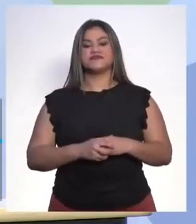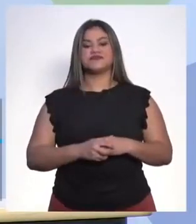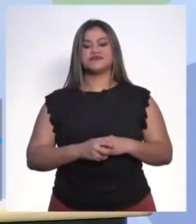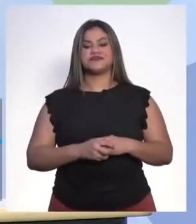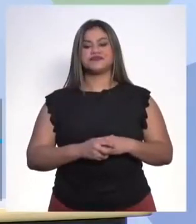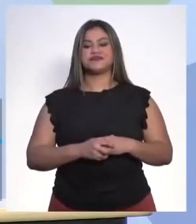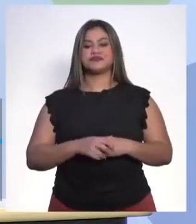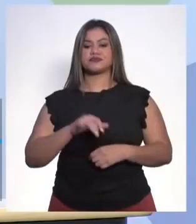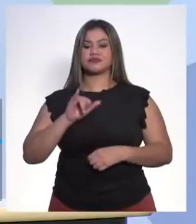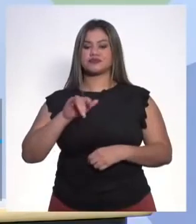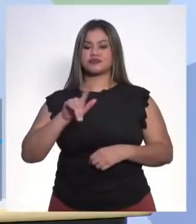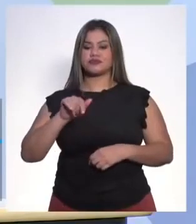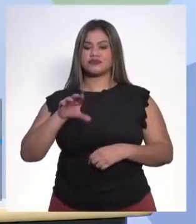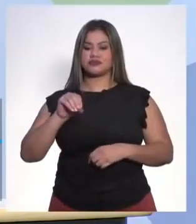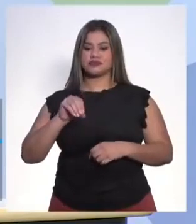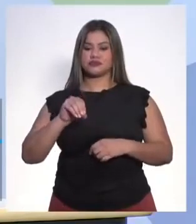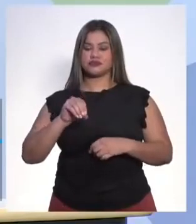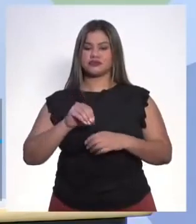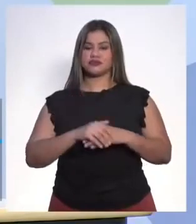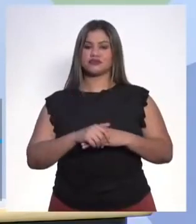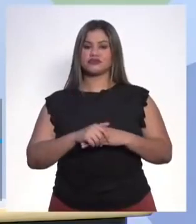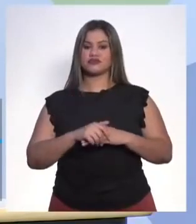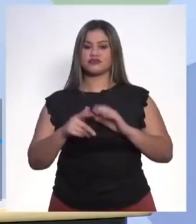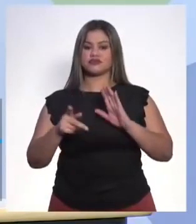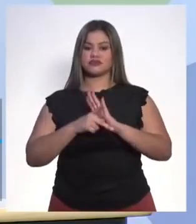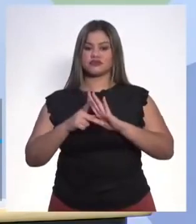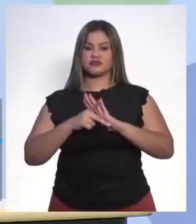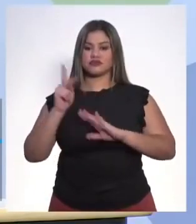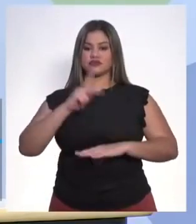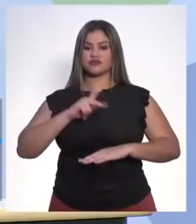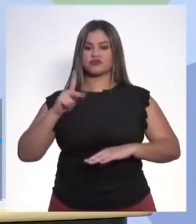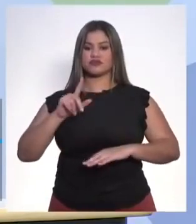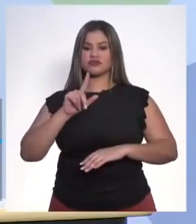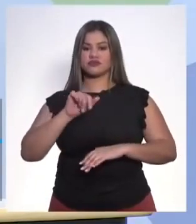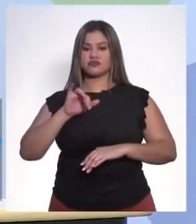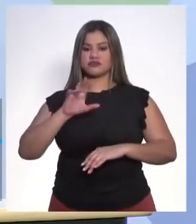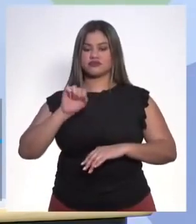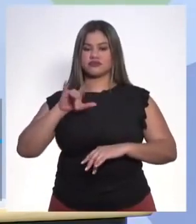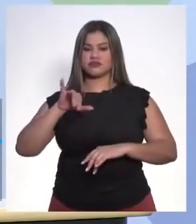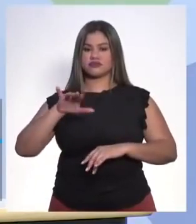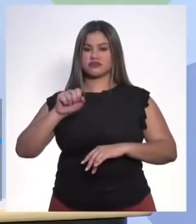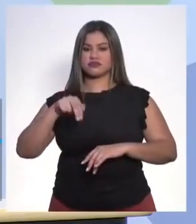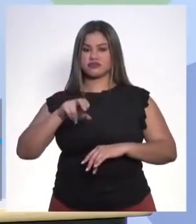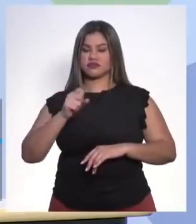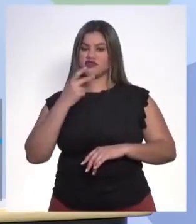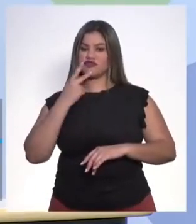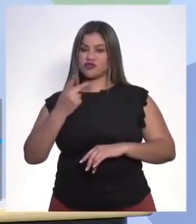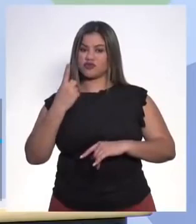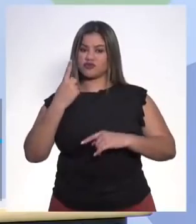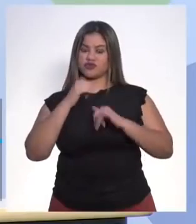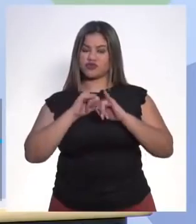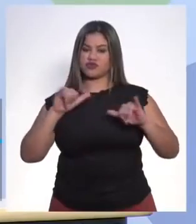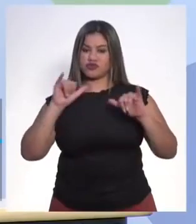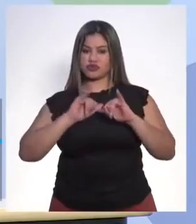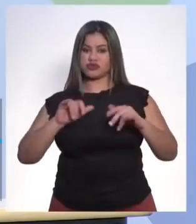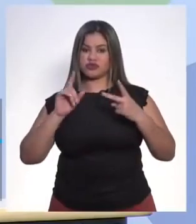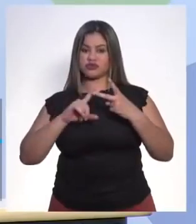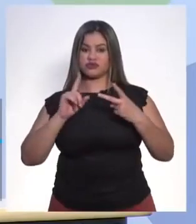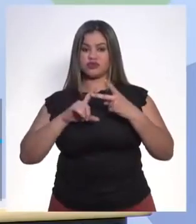O Iago Alexandre, da Progilciane, 1, notícia, e 2, porque foi publicado em